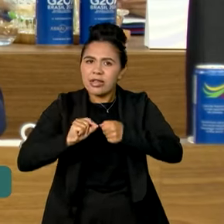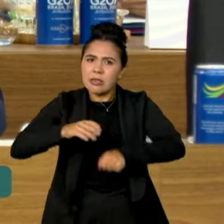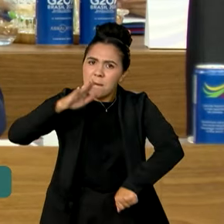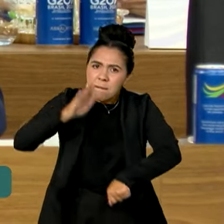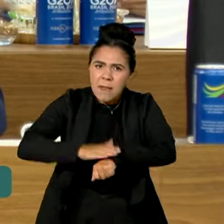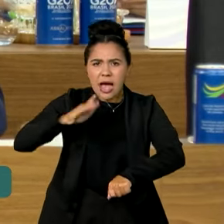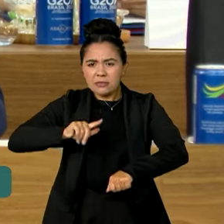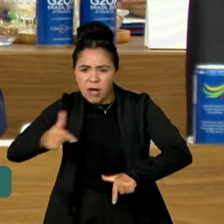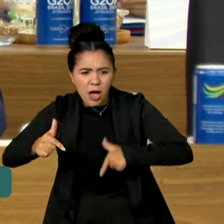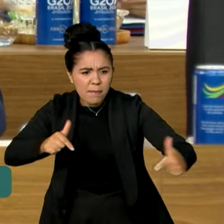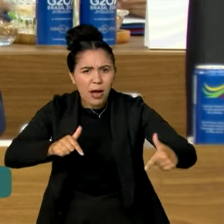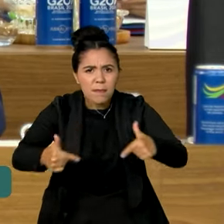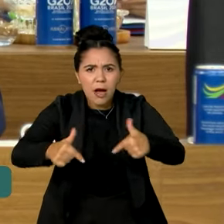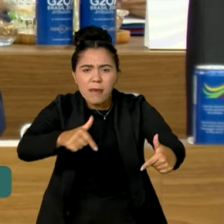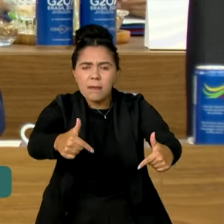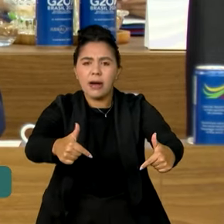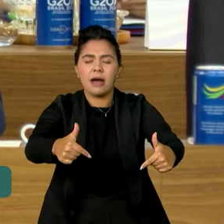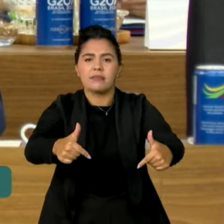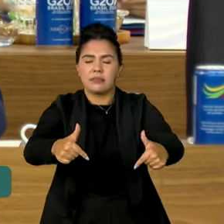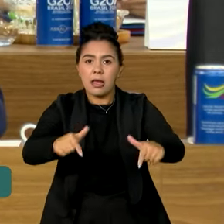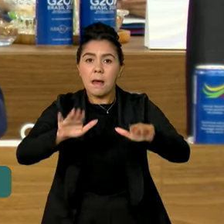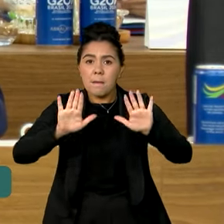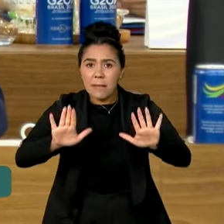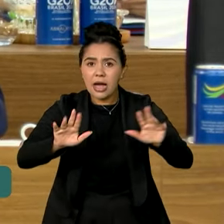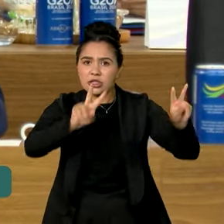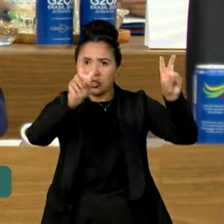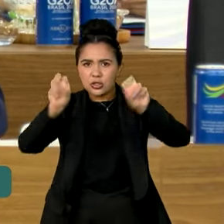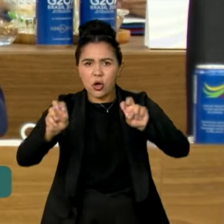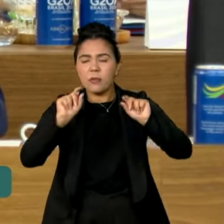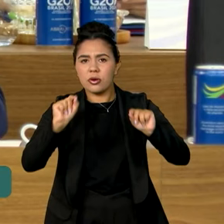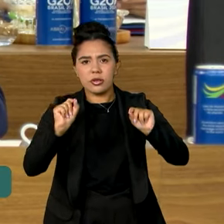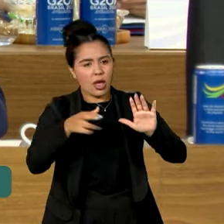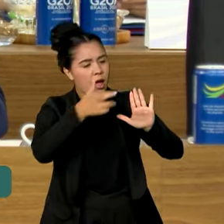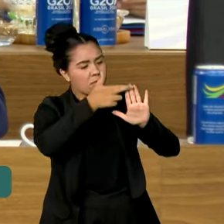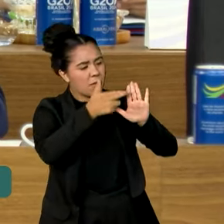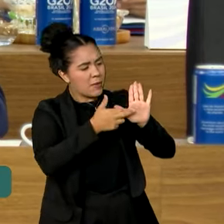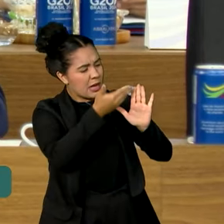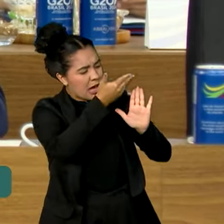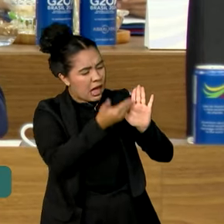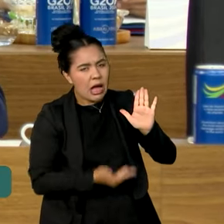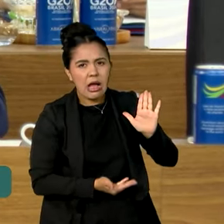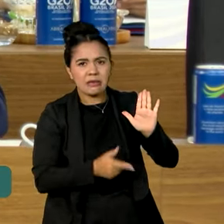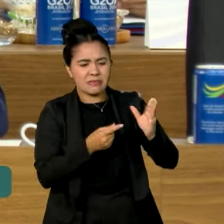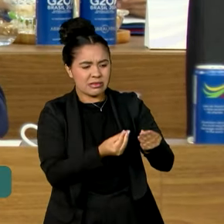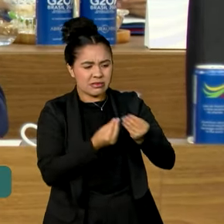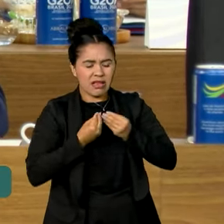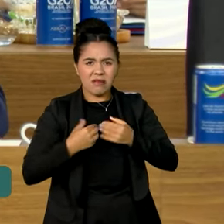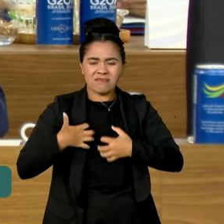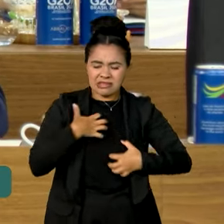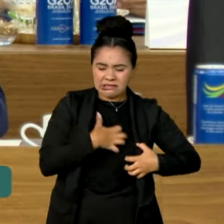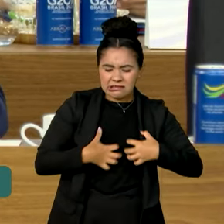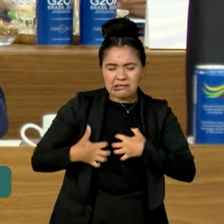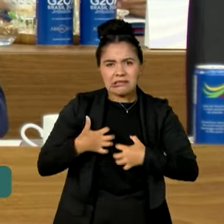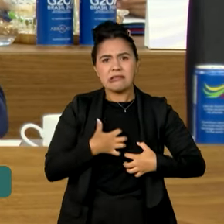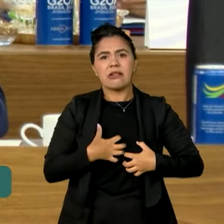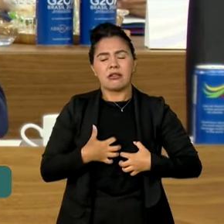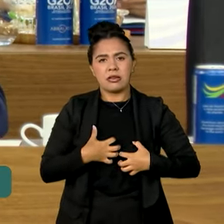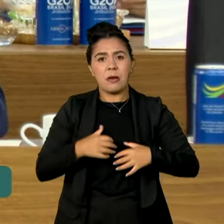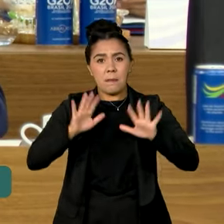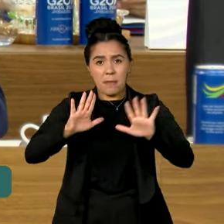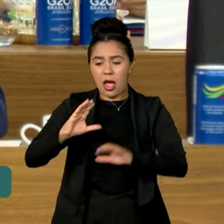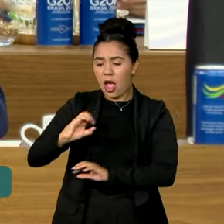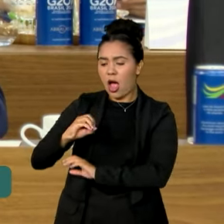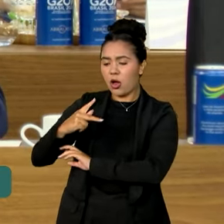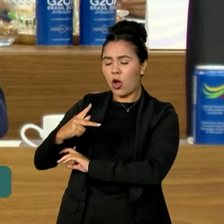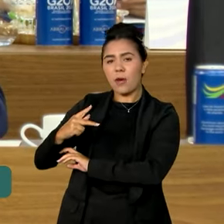O protocolo de Quioto se tornou referência de frustração na ação coletiva. A COP15